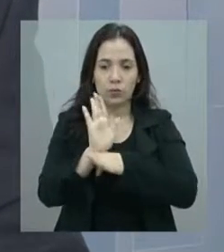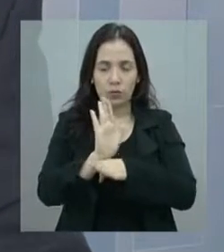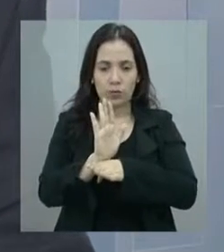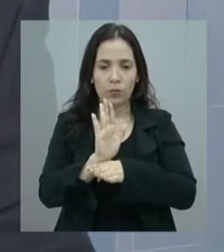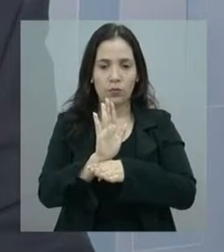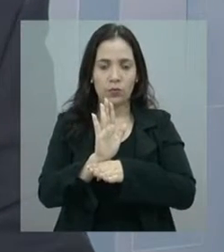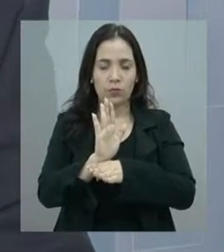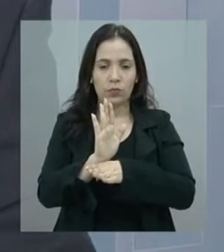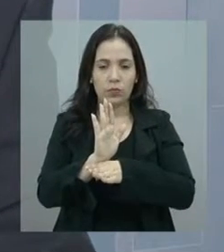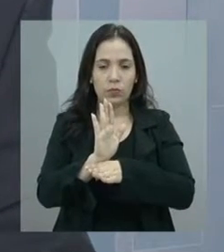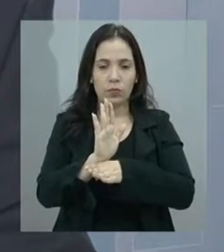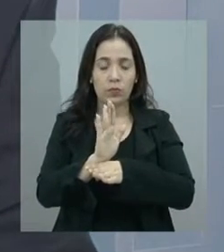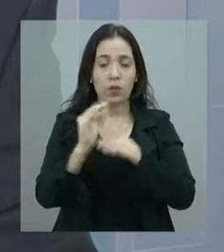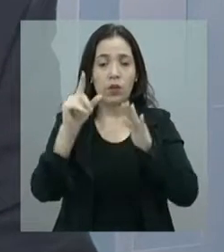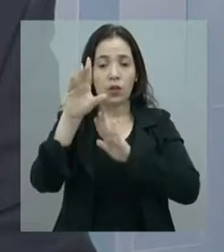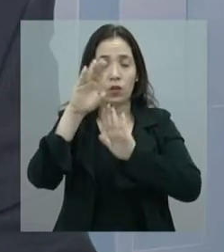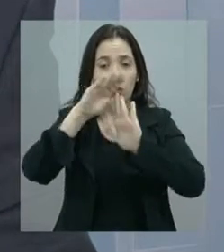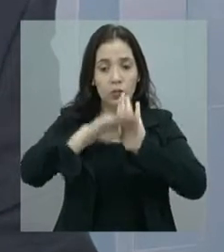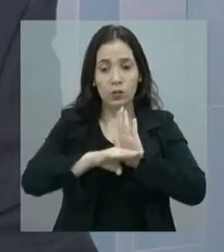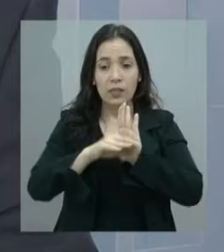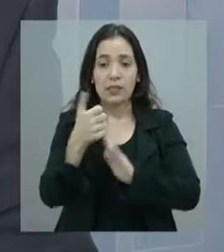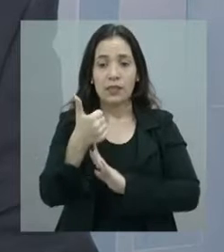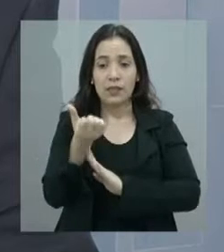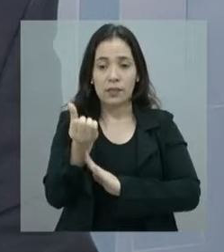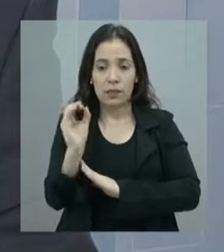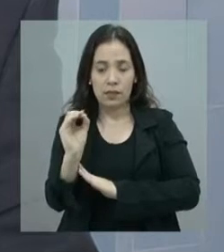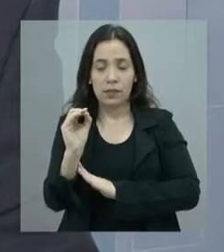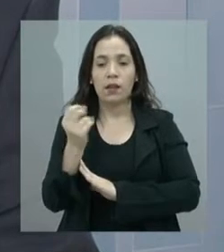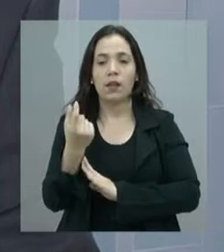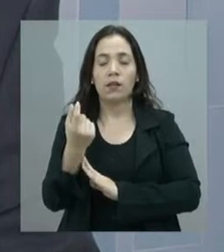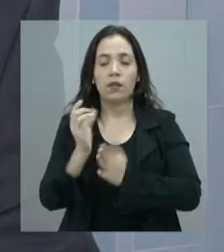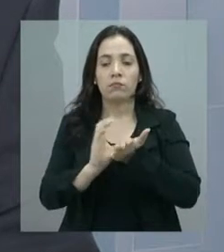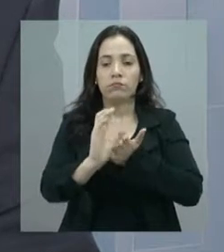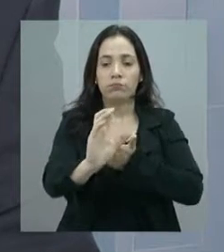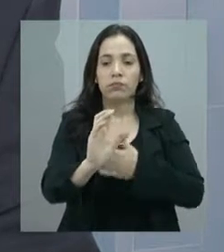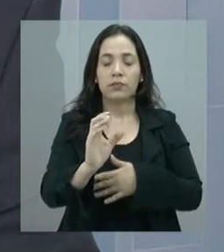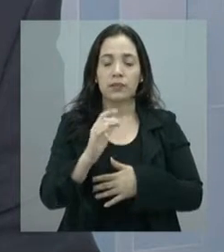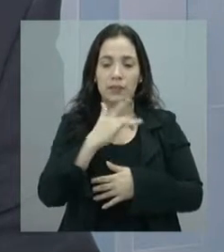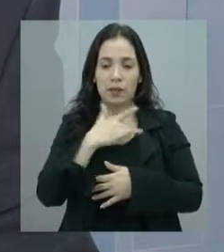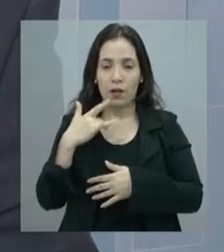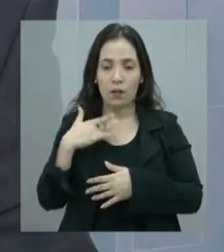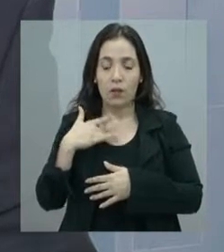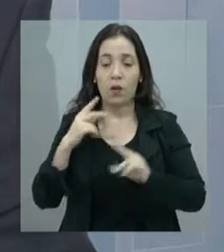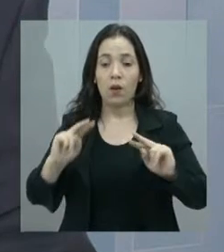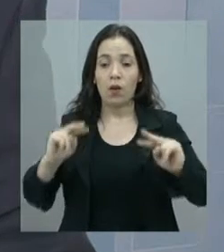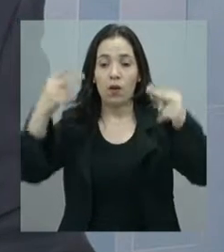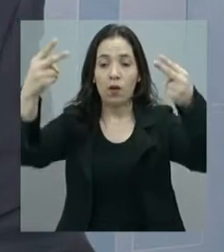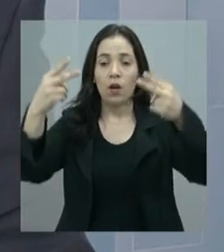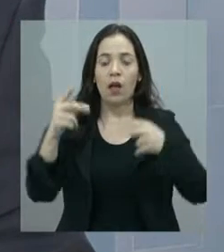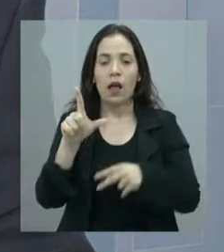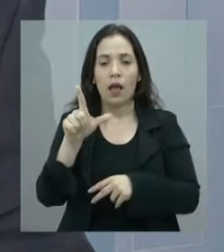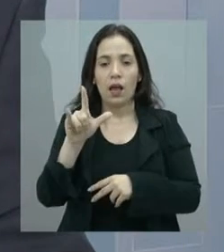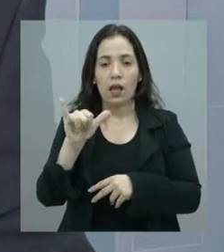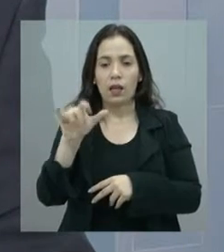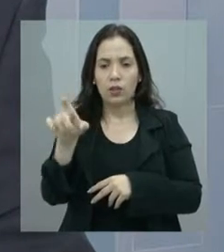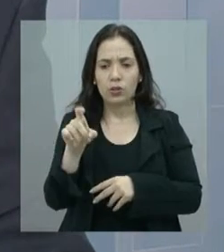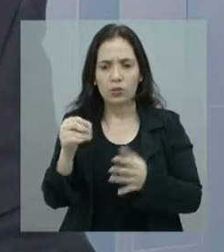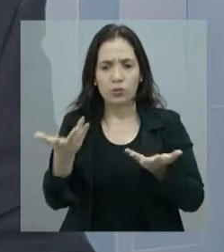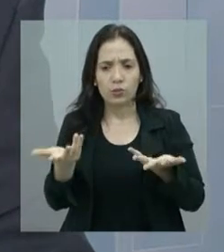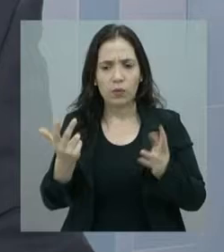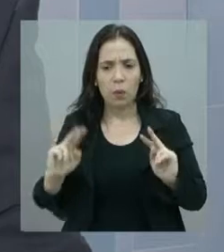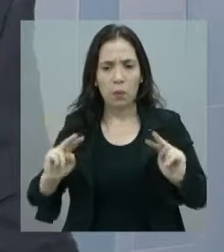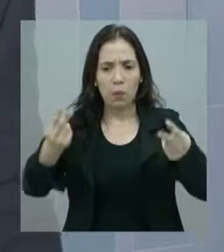Ele, por exemplo, diminuiu em 160 o valor da saúde e aumentou em 200 mil o valor do lixo.